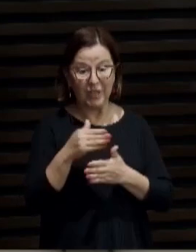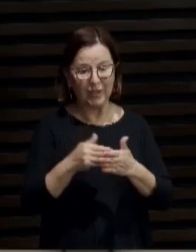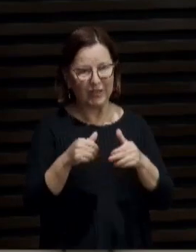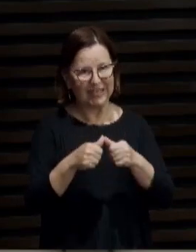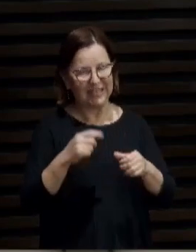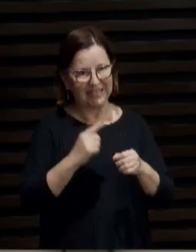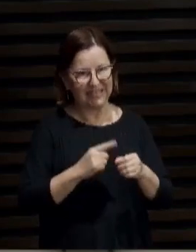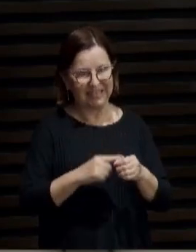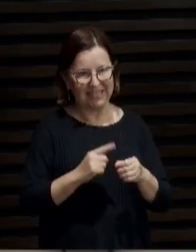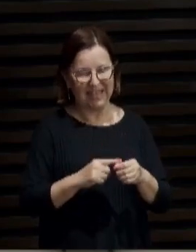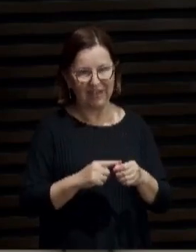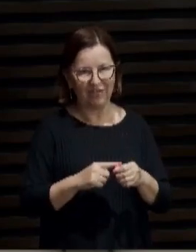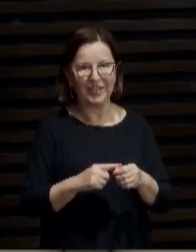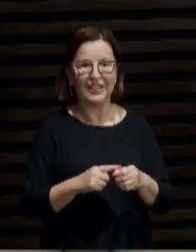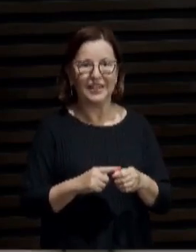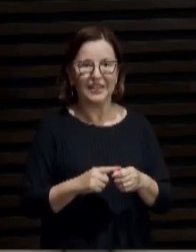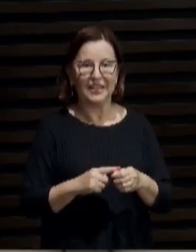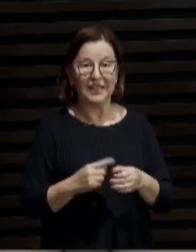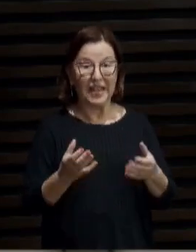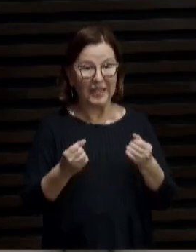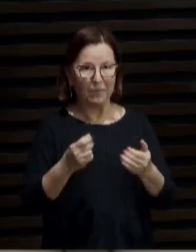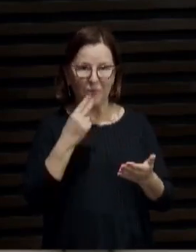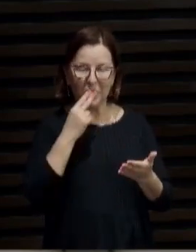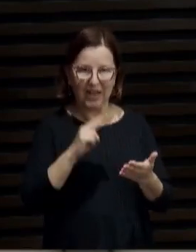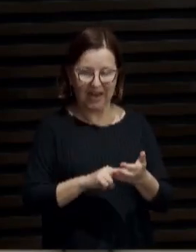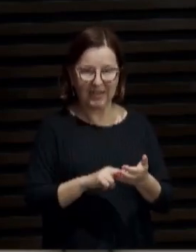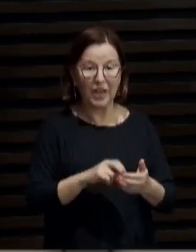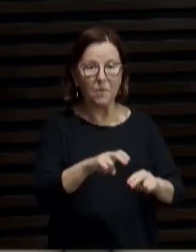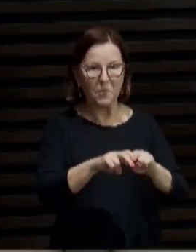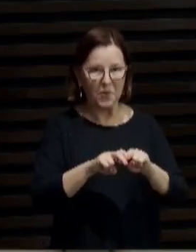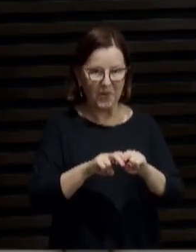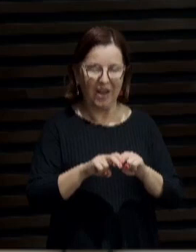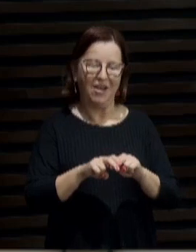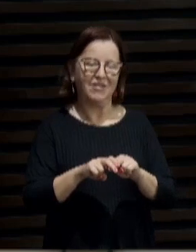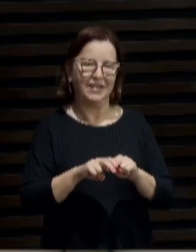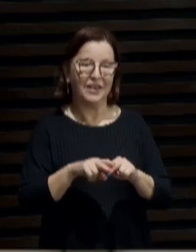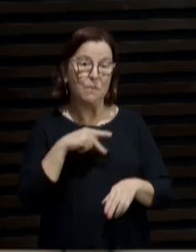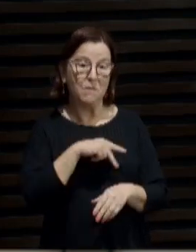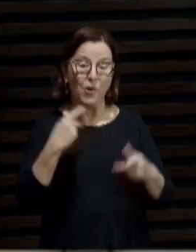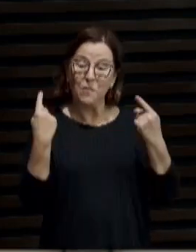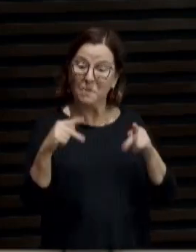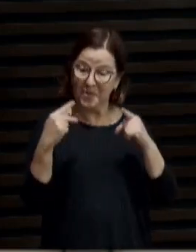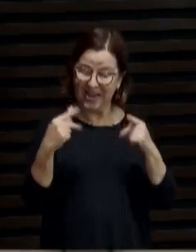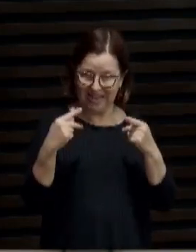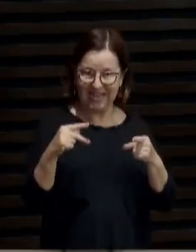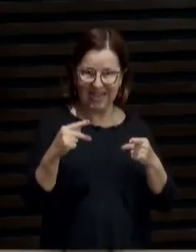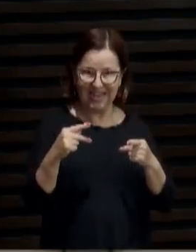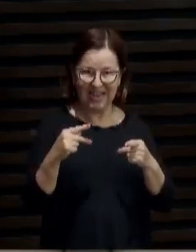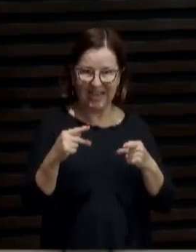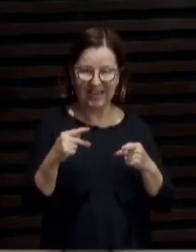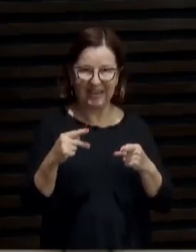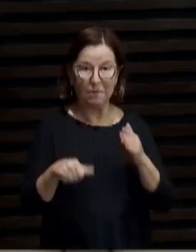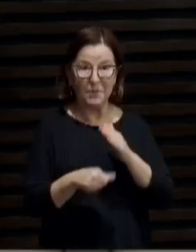cartas, chamadas as cartas do Apocalipse, elas são frutos do trabalho missionário de Paulo em Éfeso. A partir de Éfeso, as